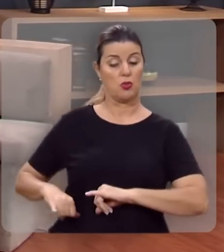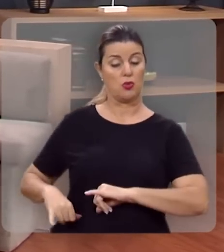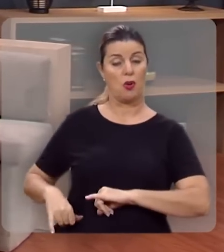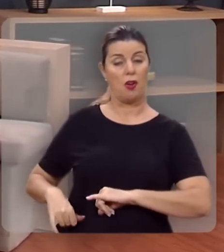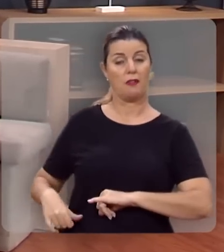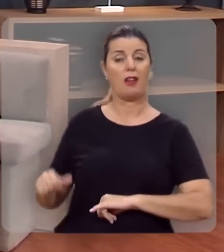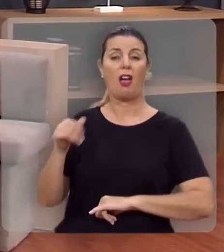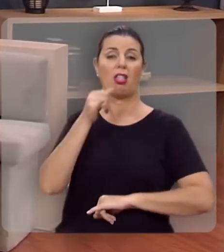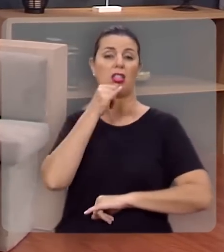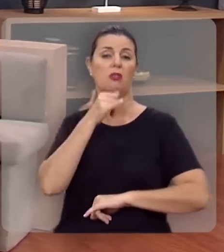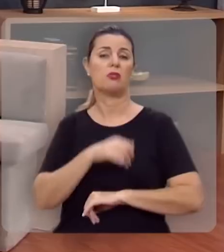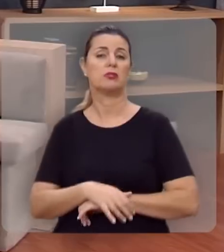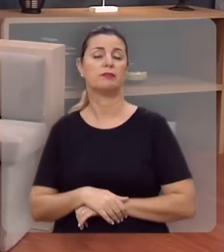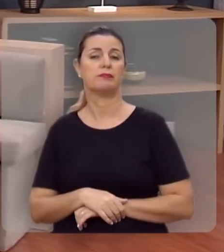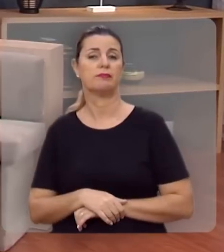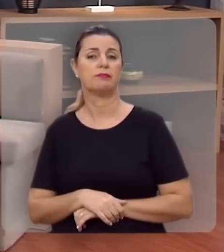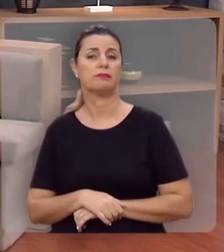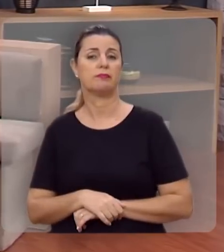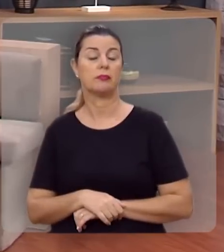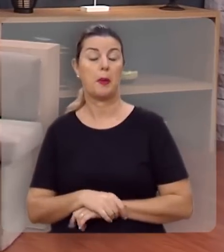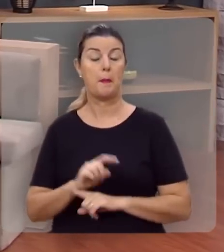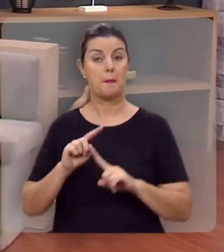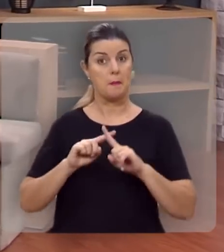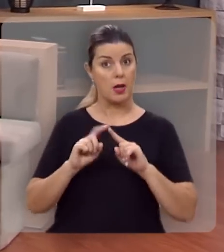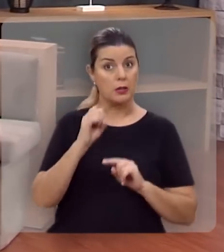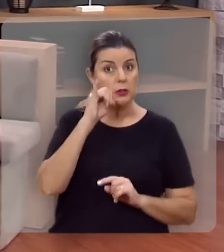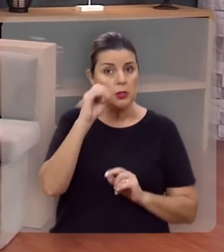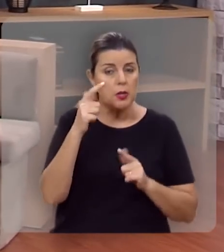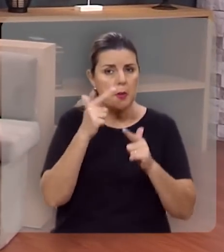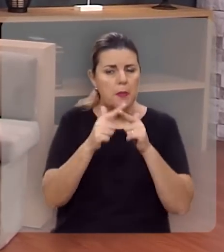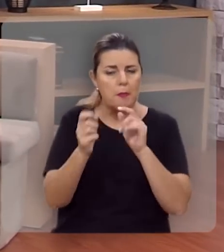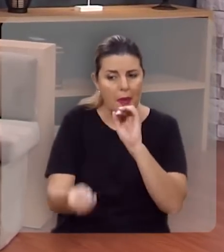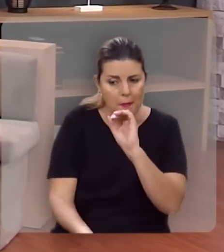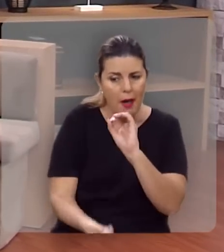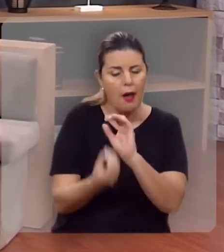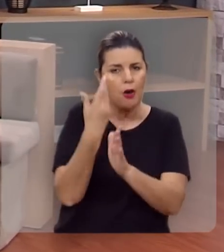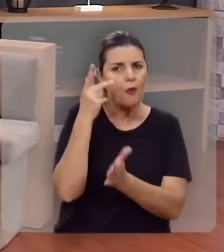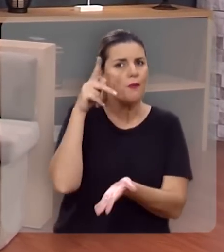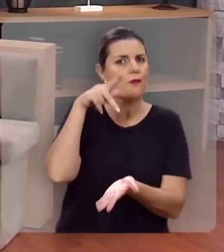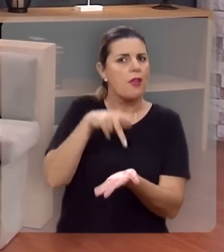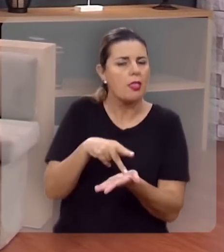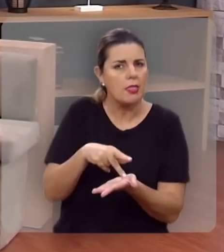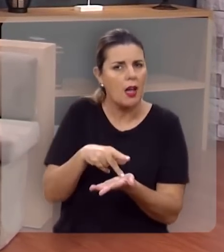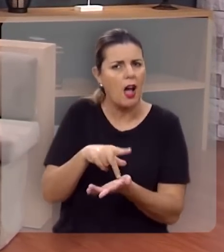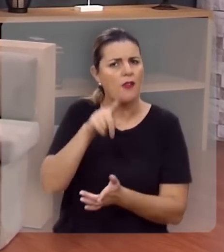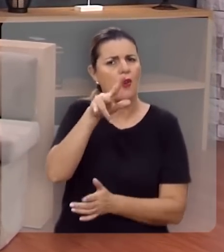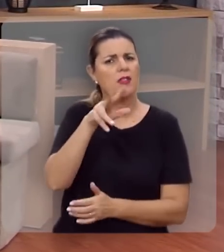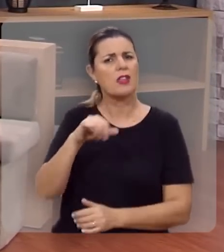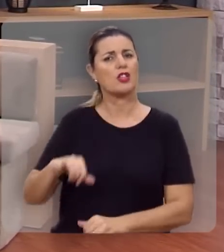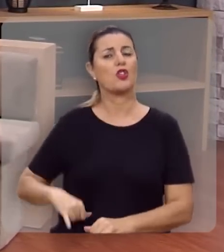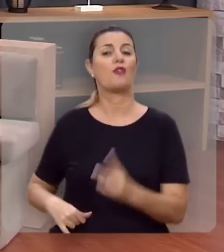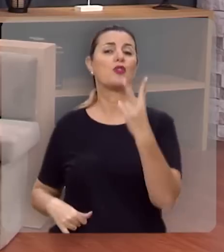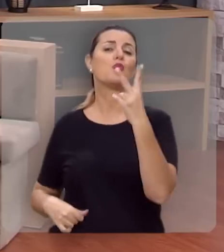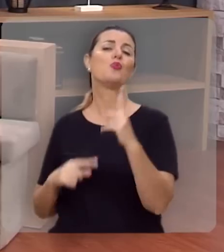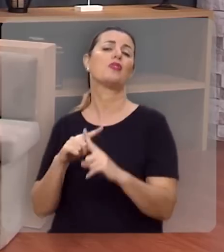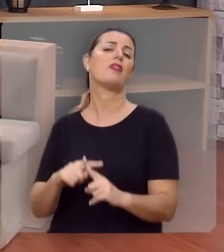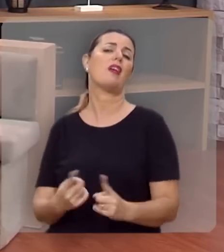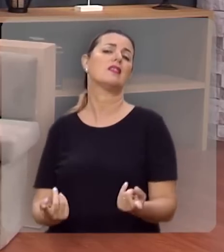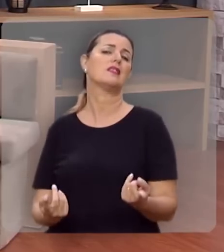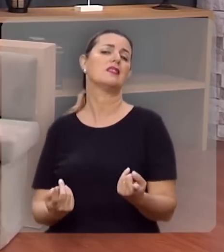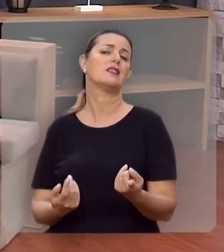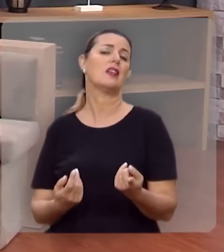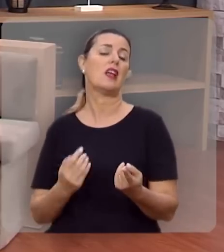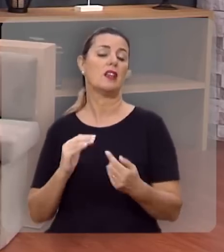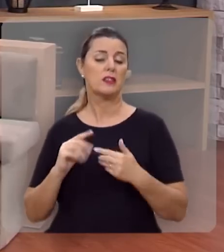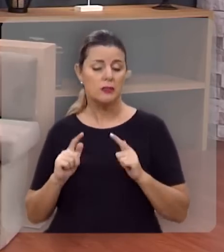sofre desnecessariamente. Mas se o problema vier a acontecer, você vai sofrer duas vezes